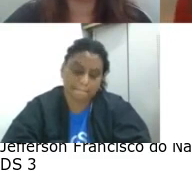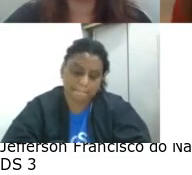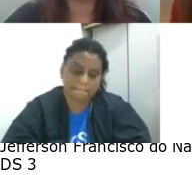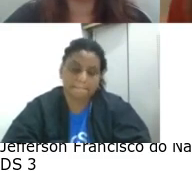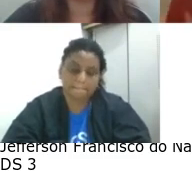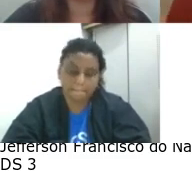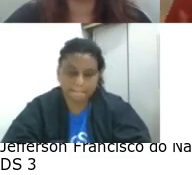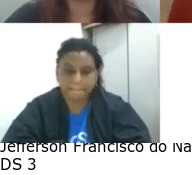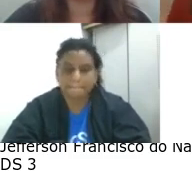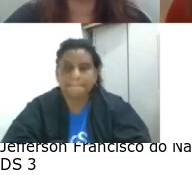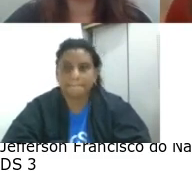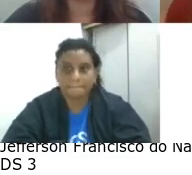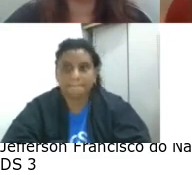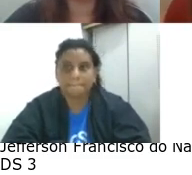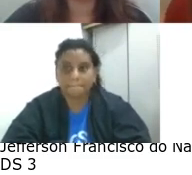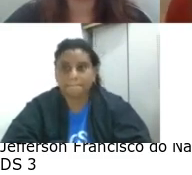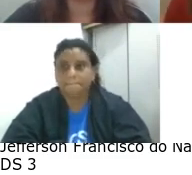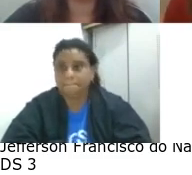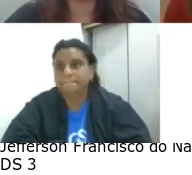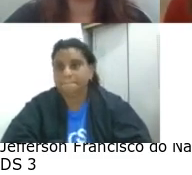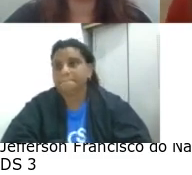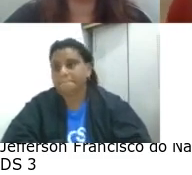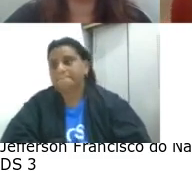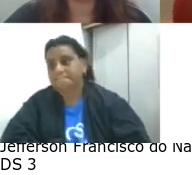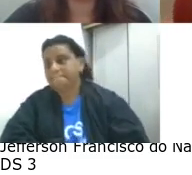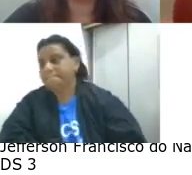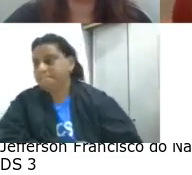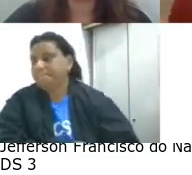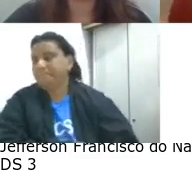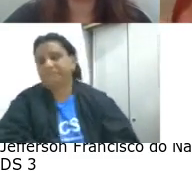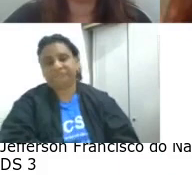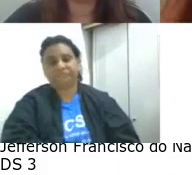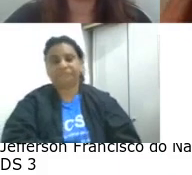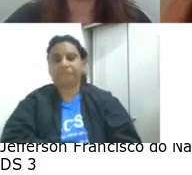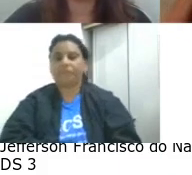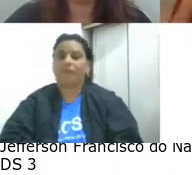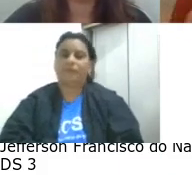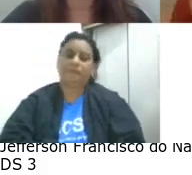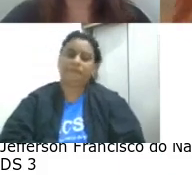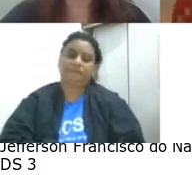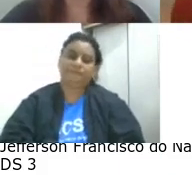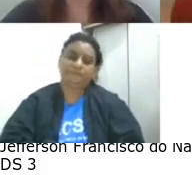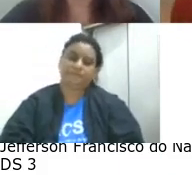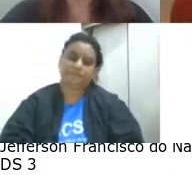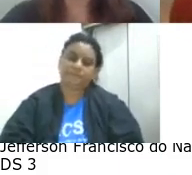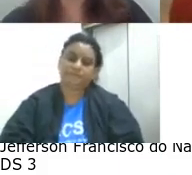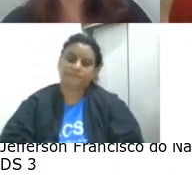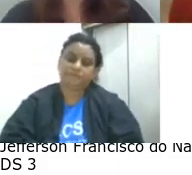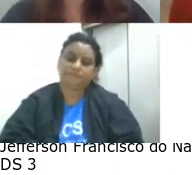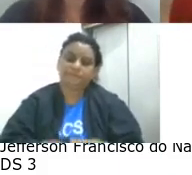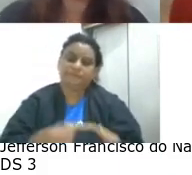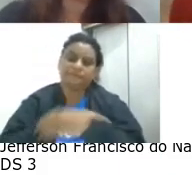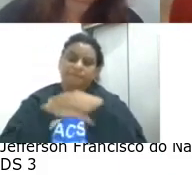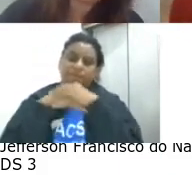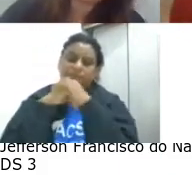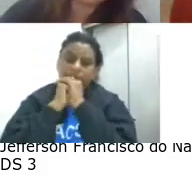voltando que nunca saiu mas muito mais forte hoje no governo atual a gente tem é é é a situação de